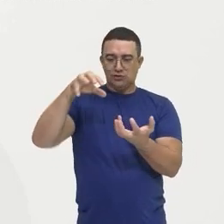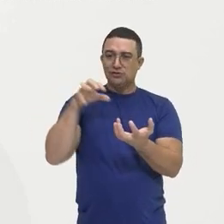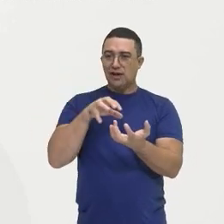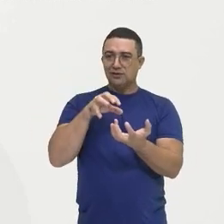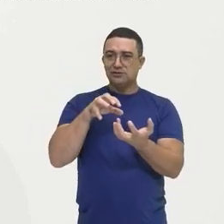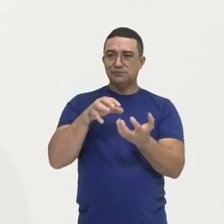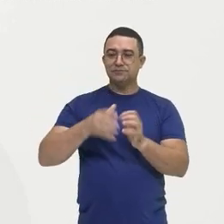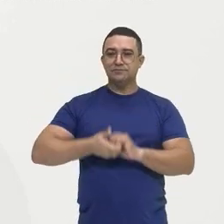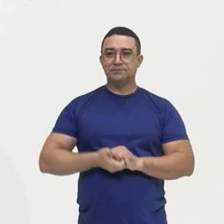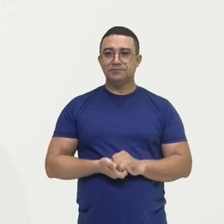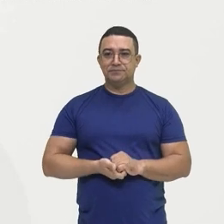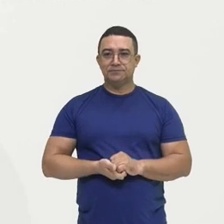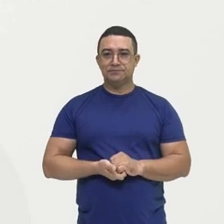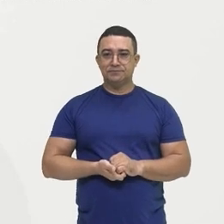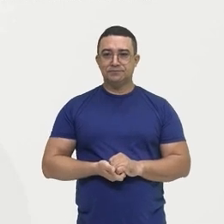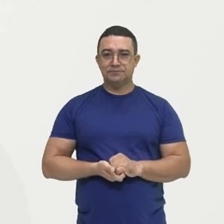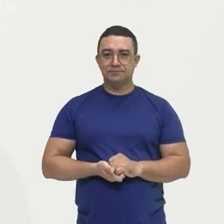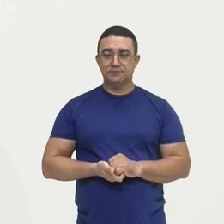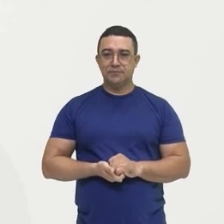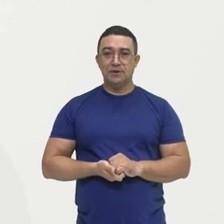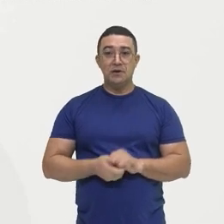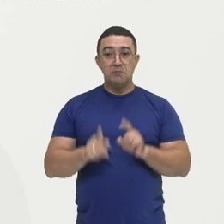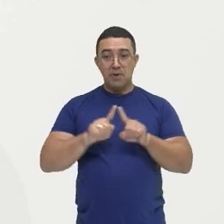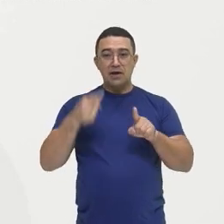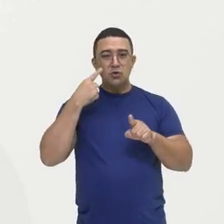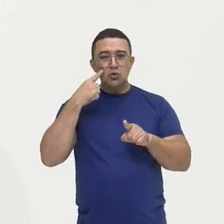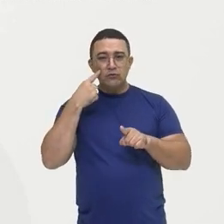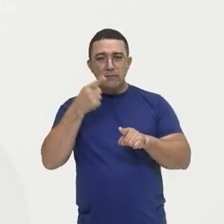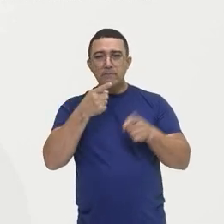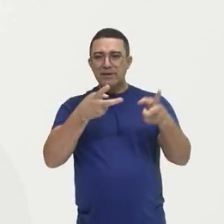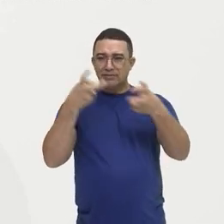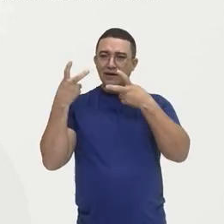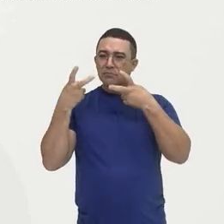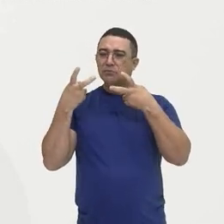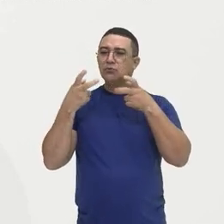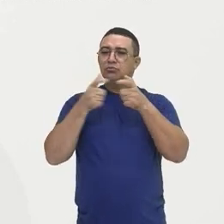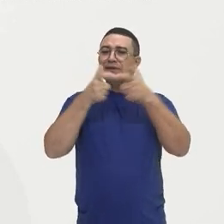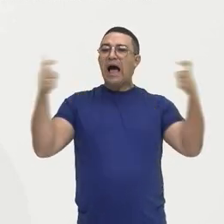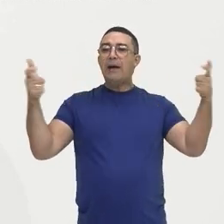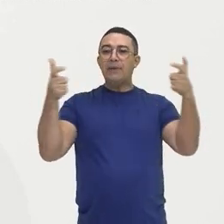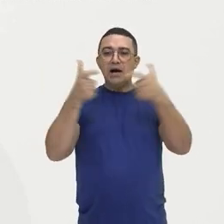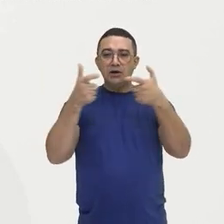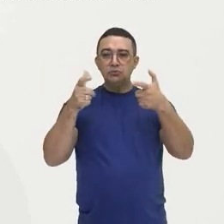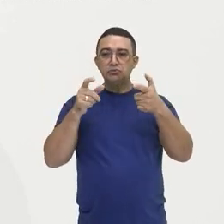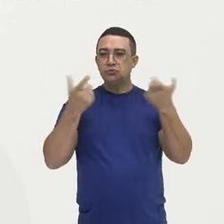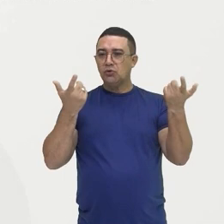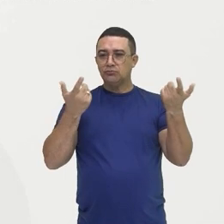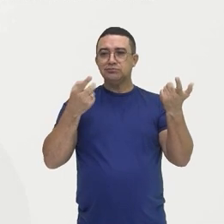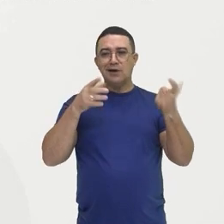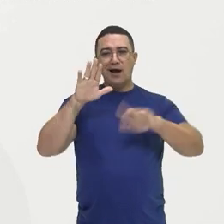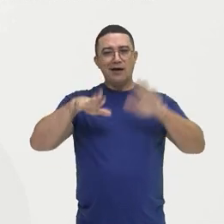questão com relação ao tamanho, né, de cada área. Então, a gente vai ter esse probleminha nesse tipo de